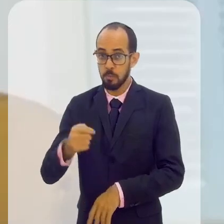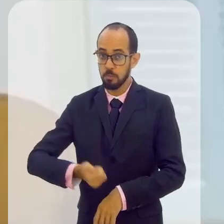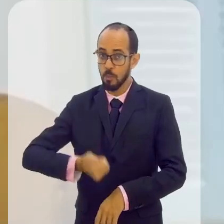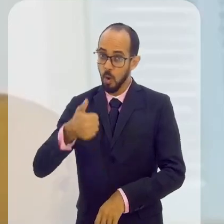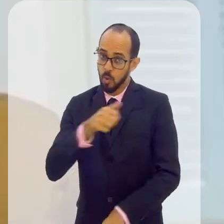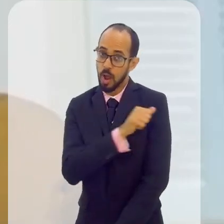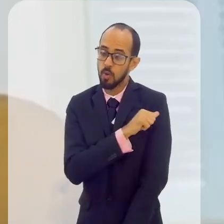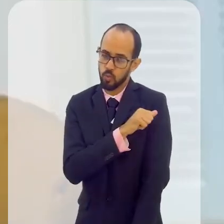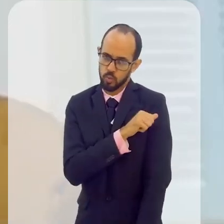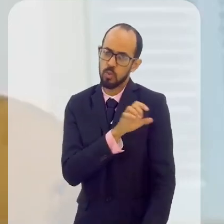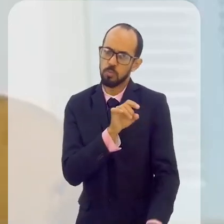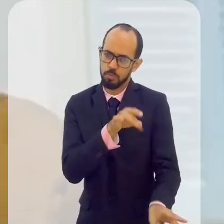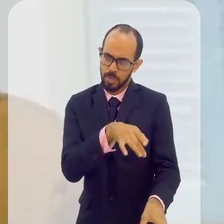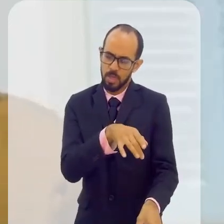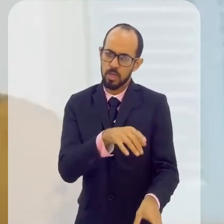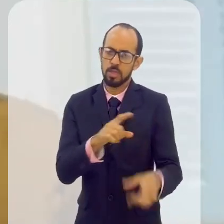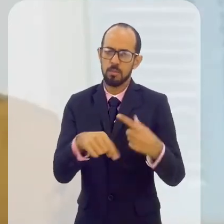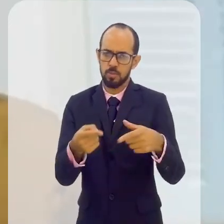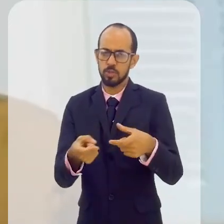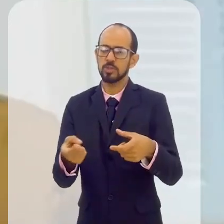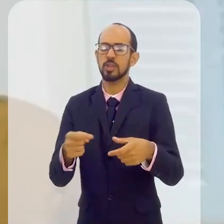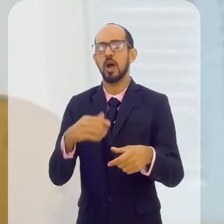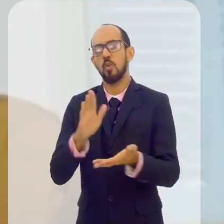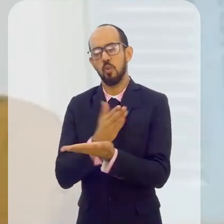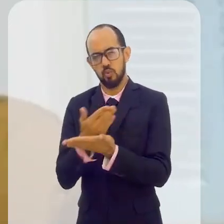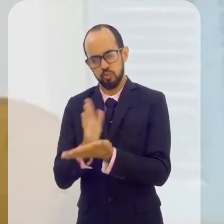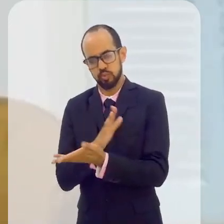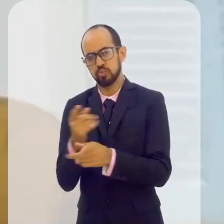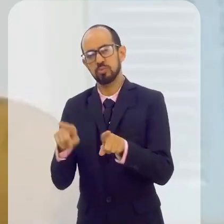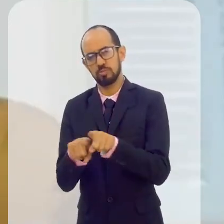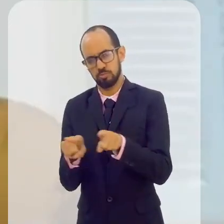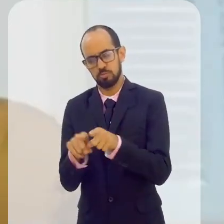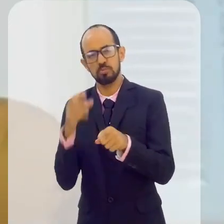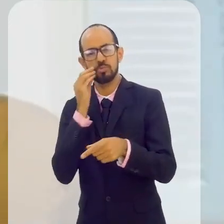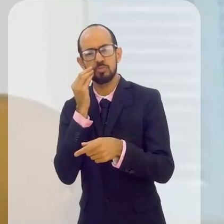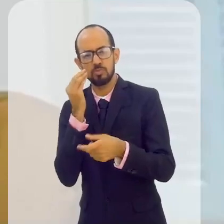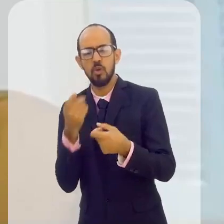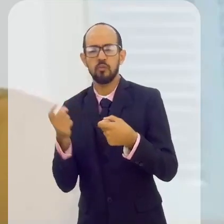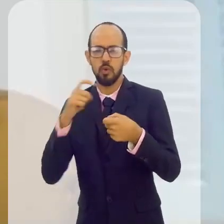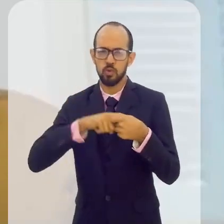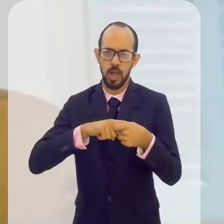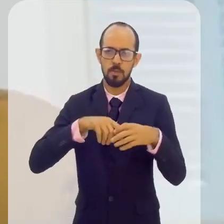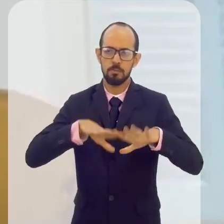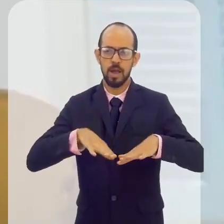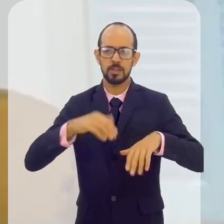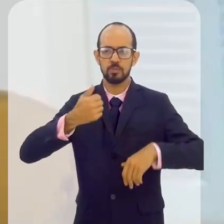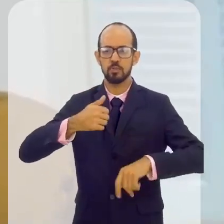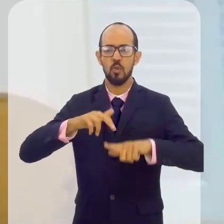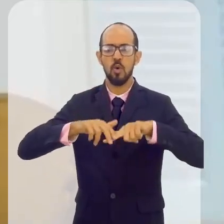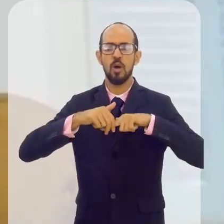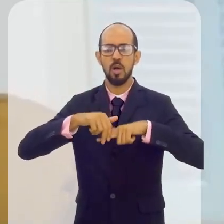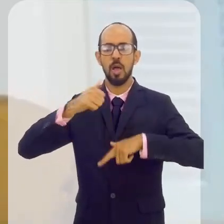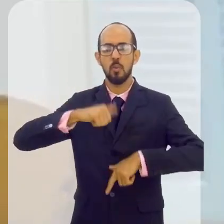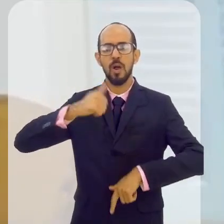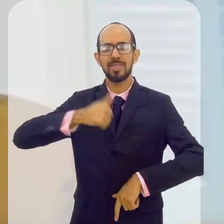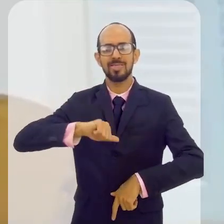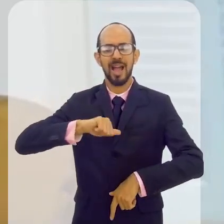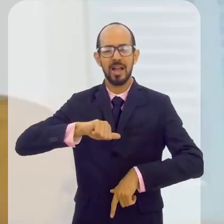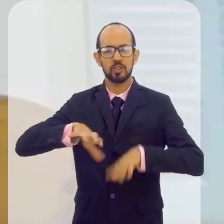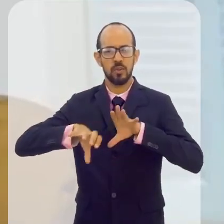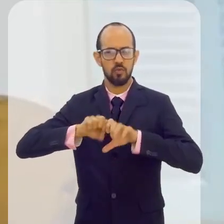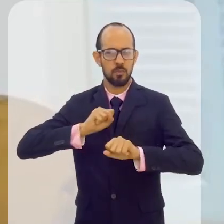aluno, e depois a gente teve uma retomada, né? As pessoas querendo voltar, enfim. Mas da qualidade da